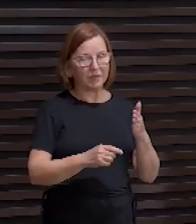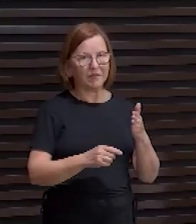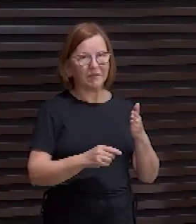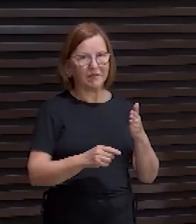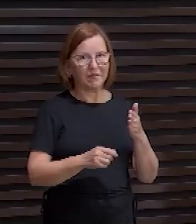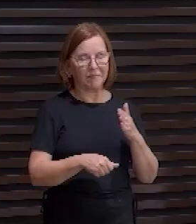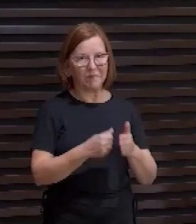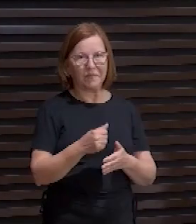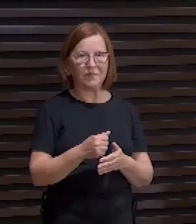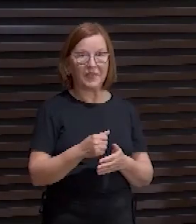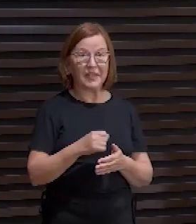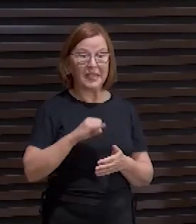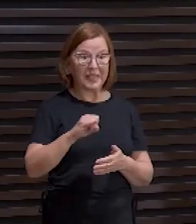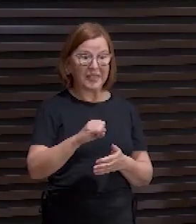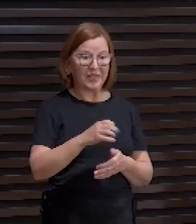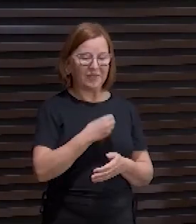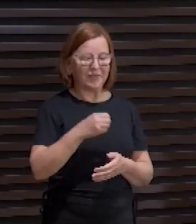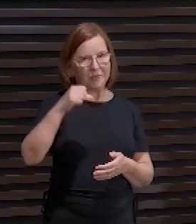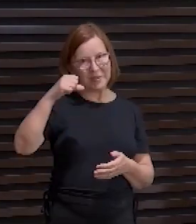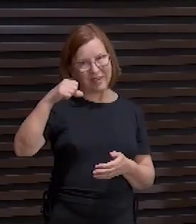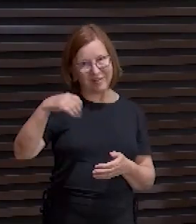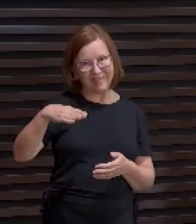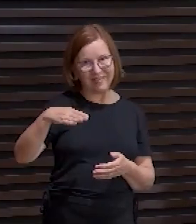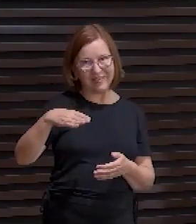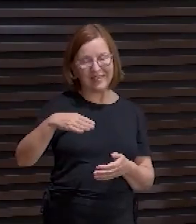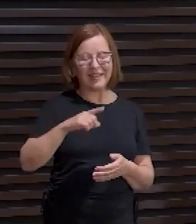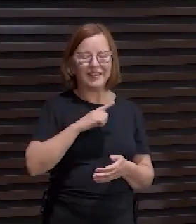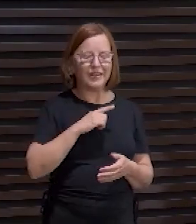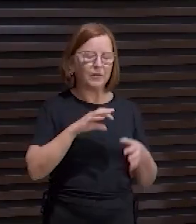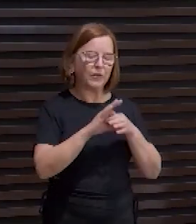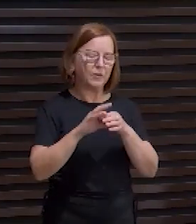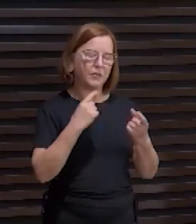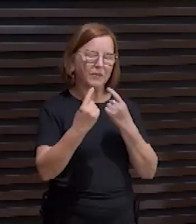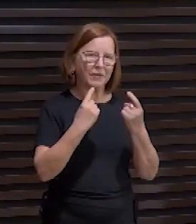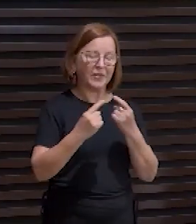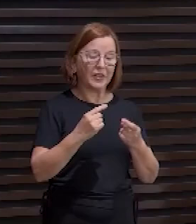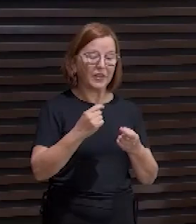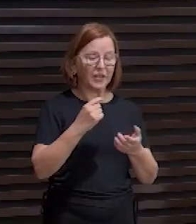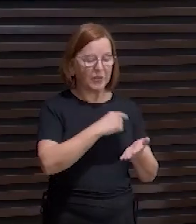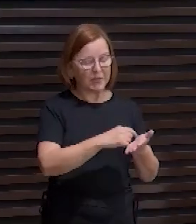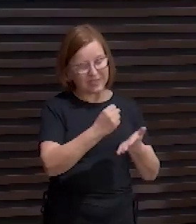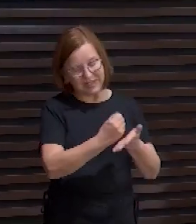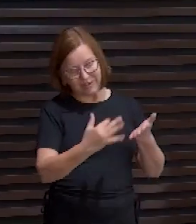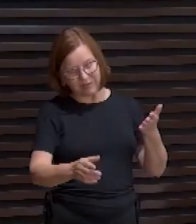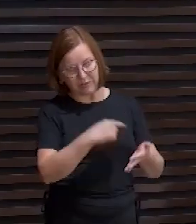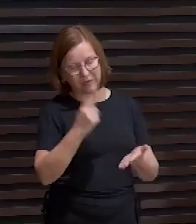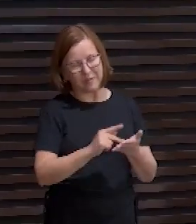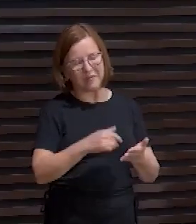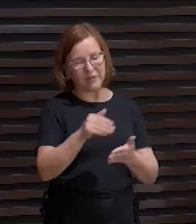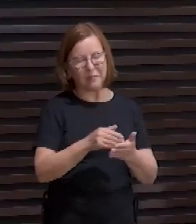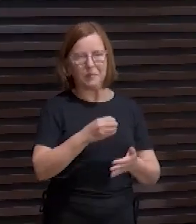mantemos comunhão uns com os outros, e o sangue de Jesus nos purifica de todo pecado. Um pouquinho mais para frente, no verso 9.